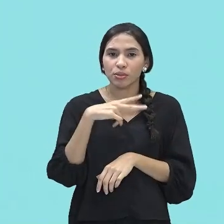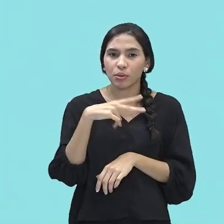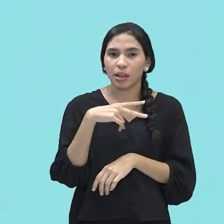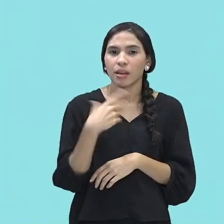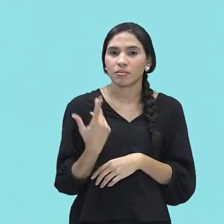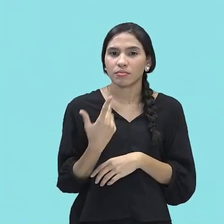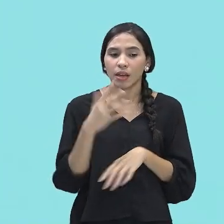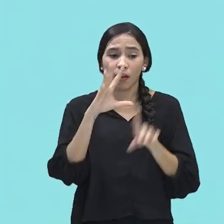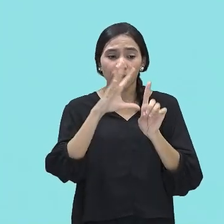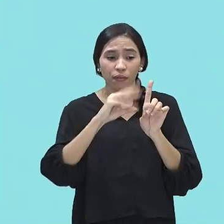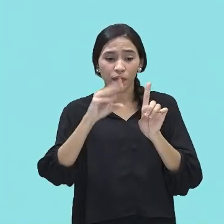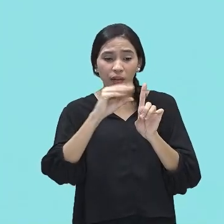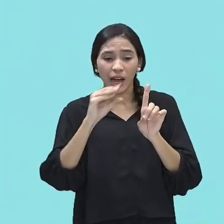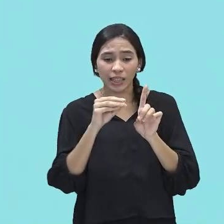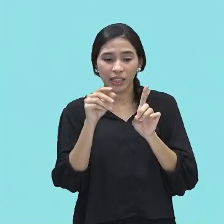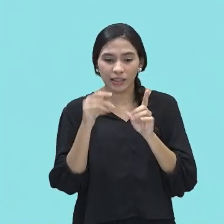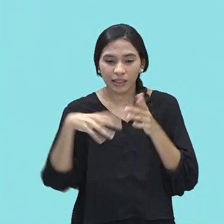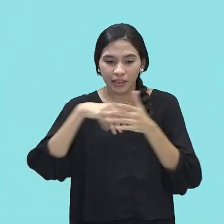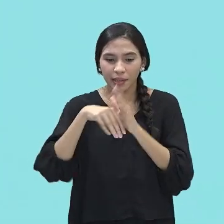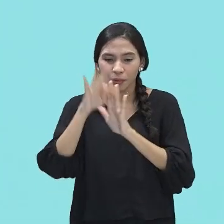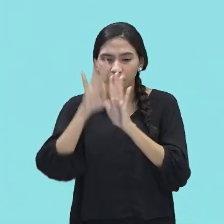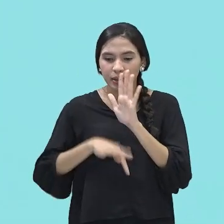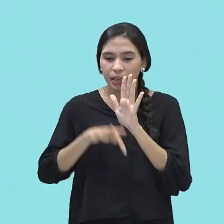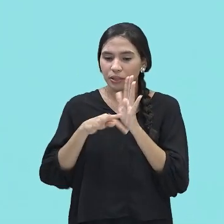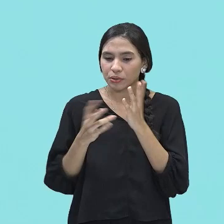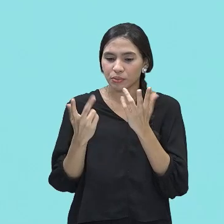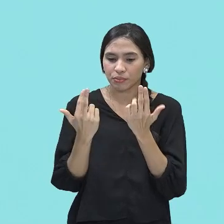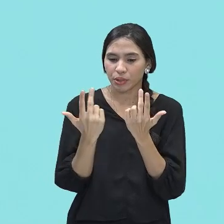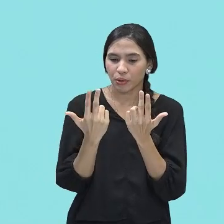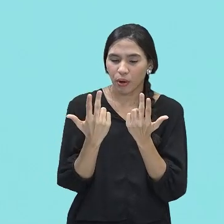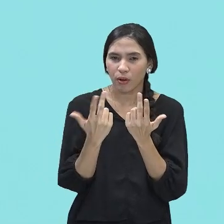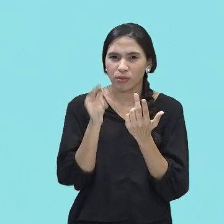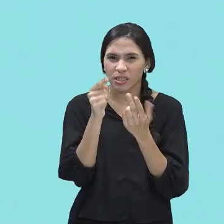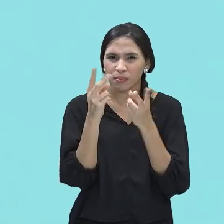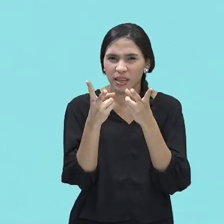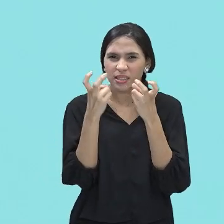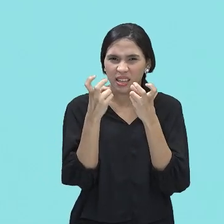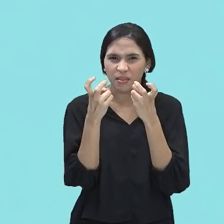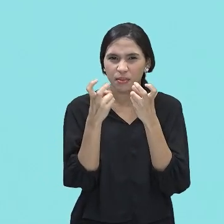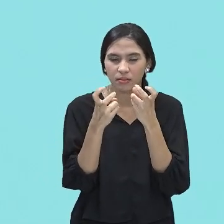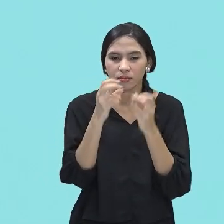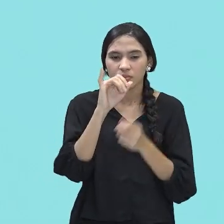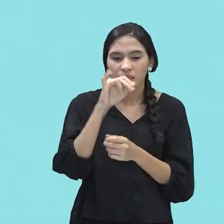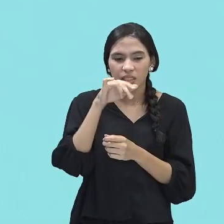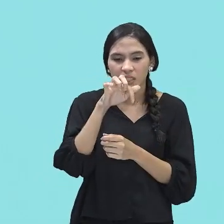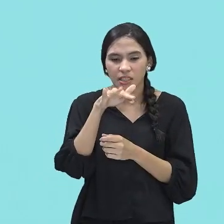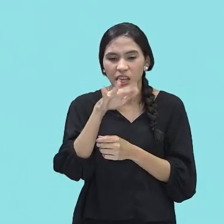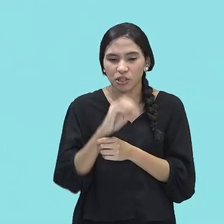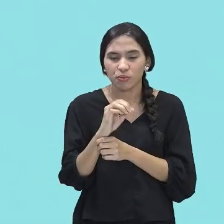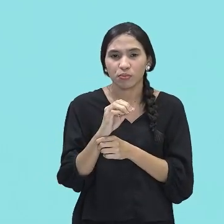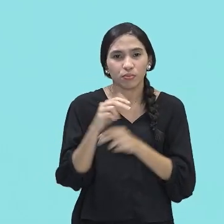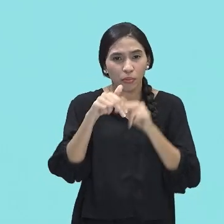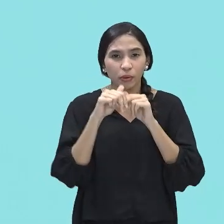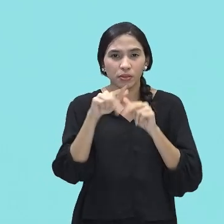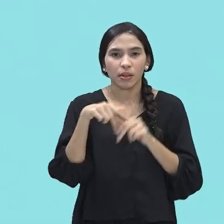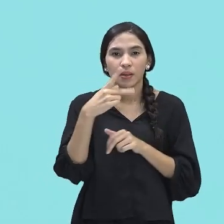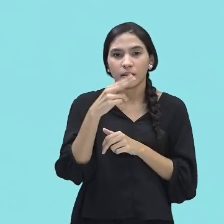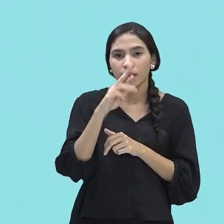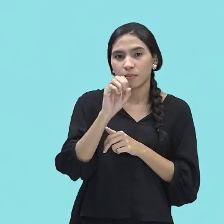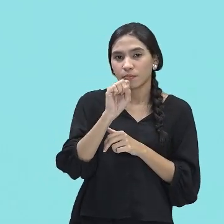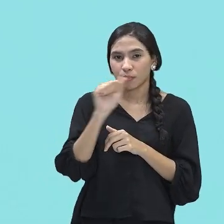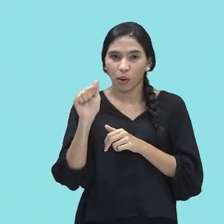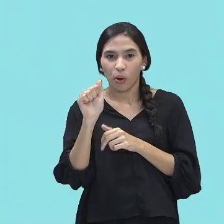fala é com ela mesma. Percebe ali o momento íntimo, por isso que é prosa intimista, porque é o momento onde ela faz